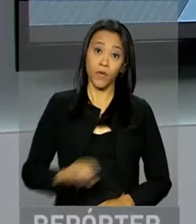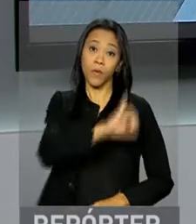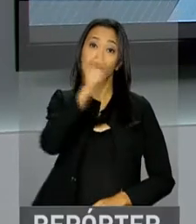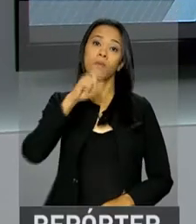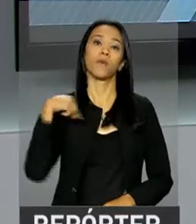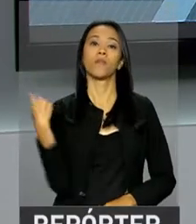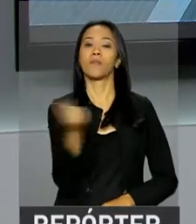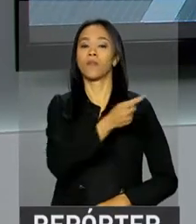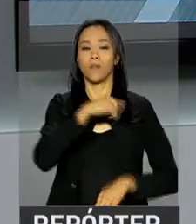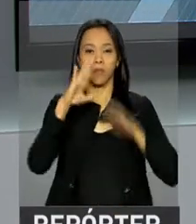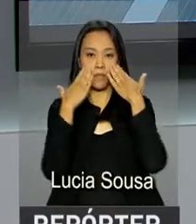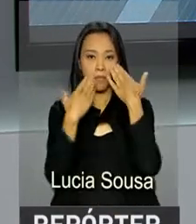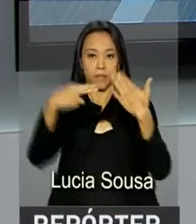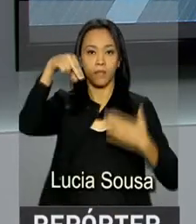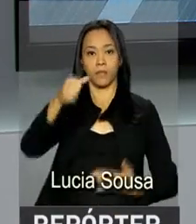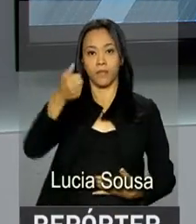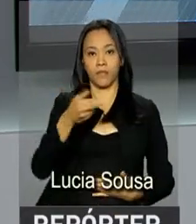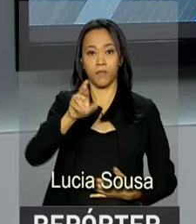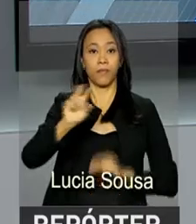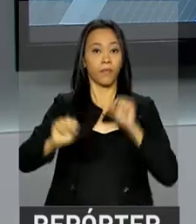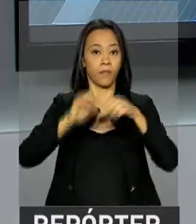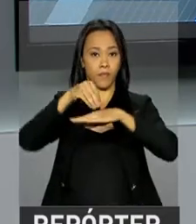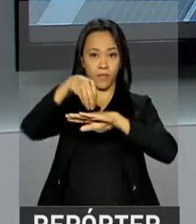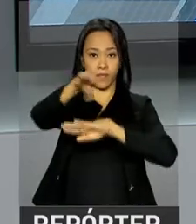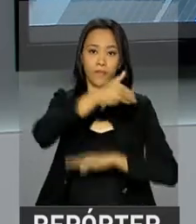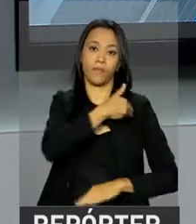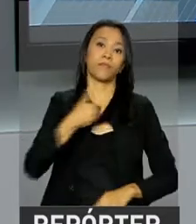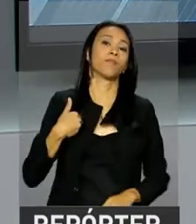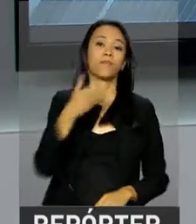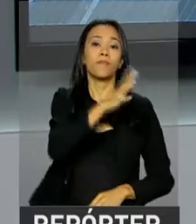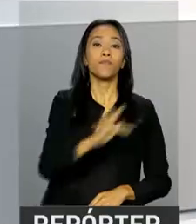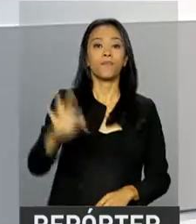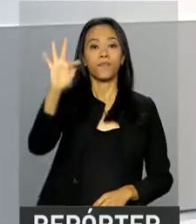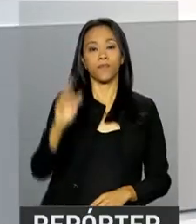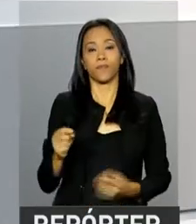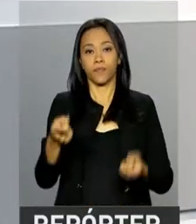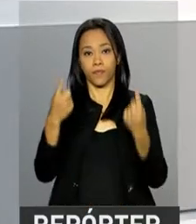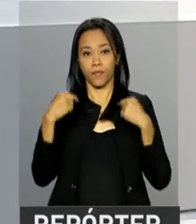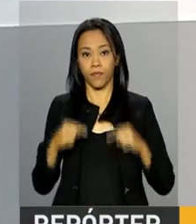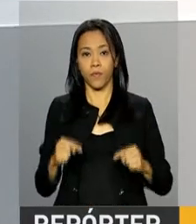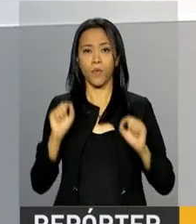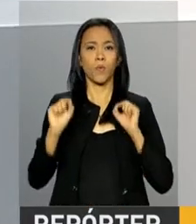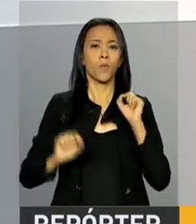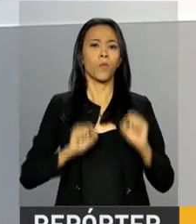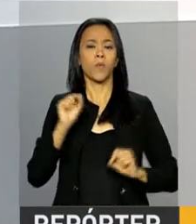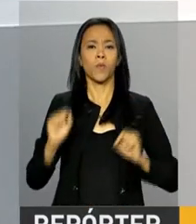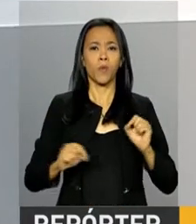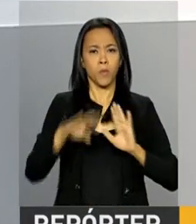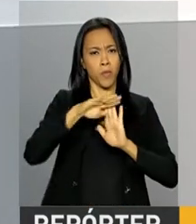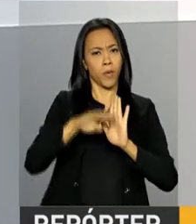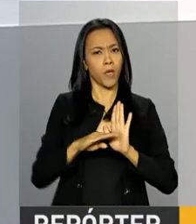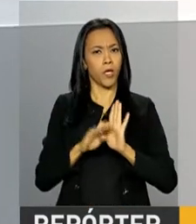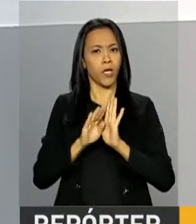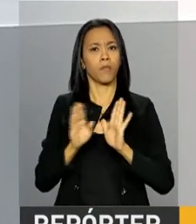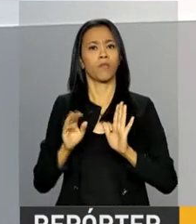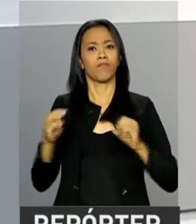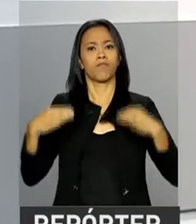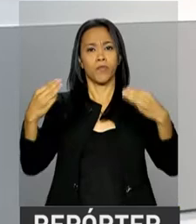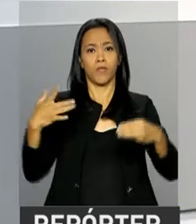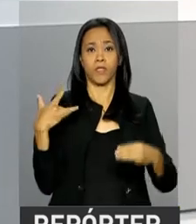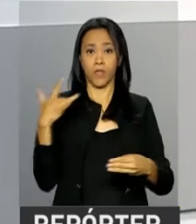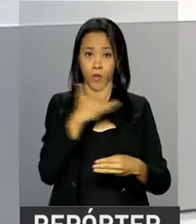Olá, está no ar o repórter NBR com as notícias do governo federal. Um programa do Ministério da Saúde permite que